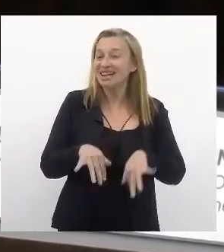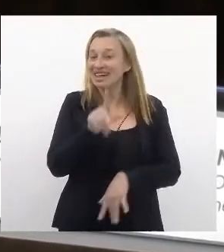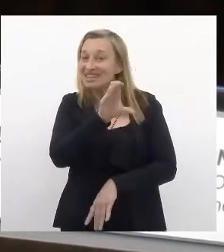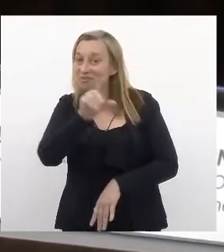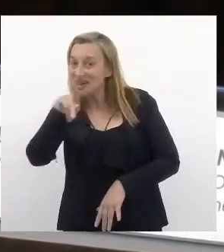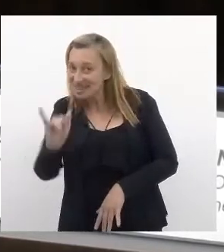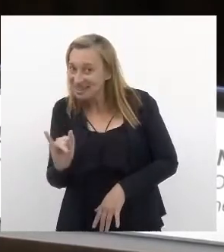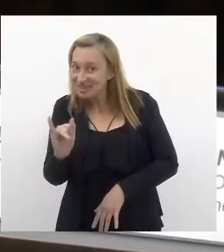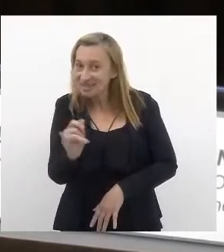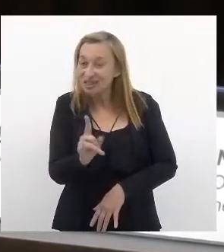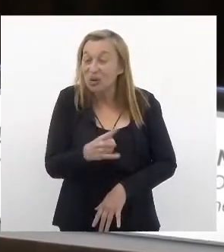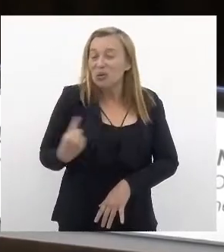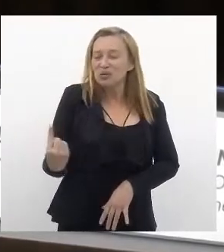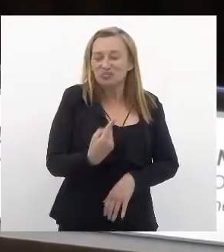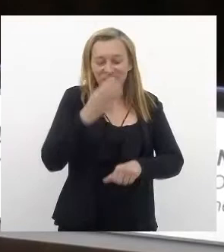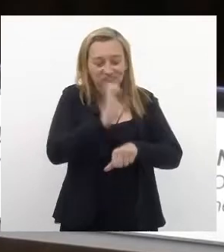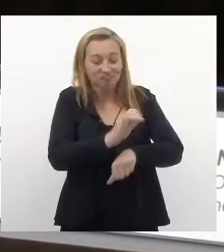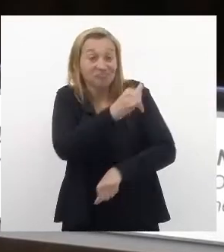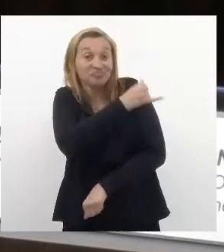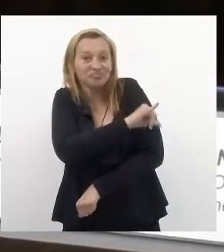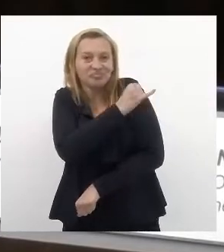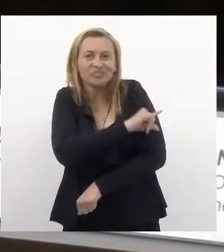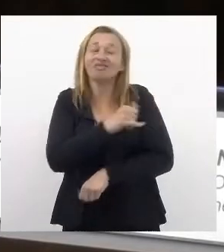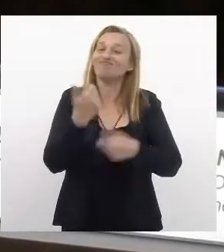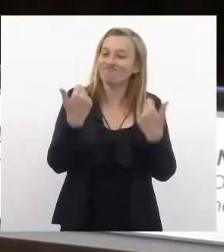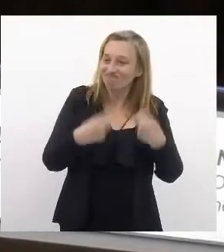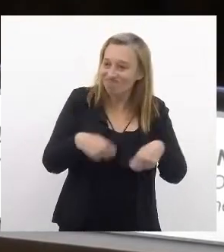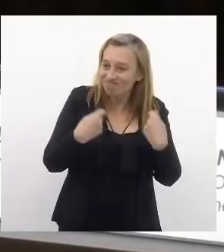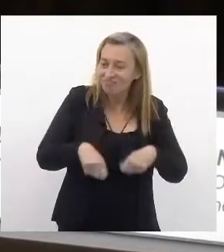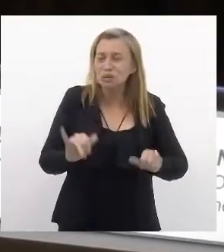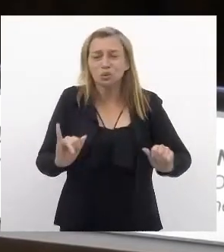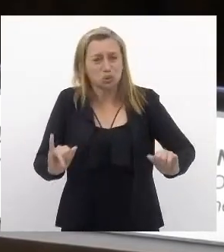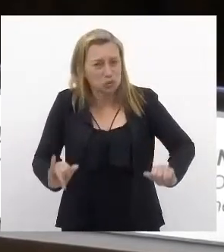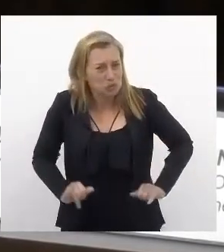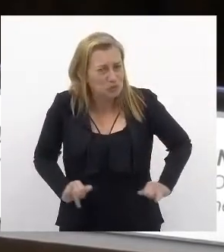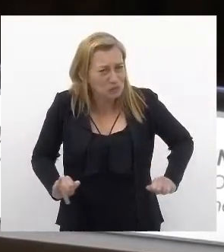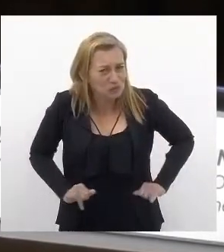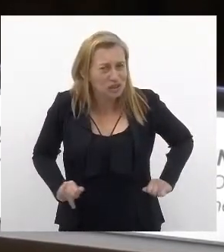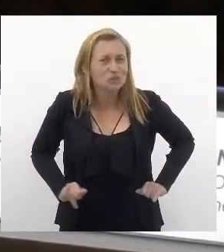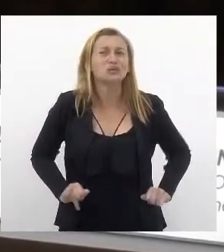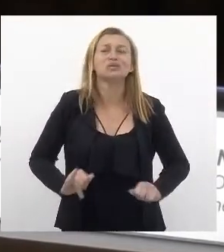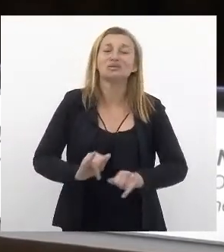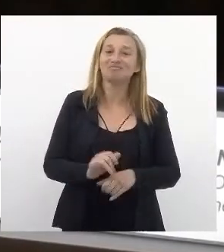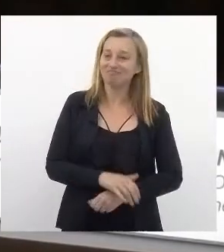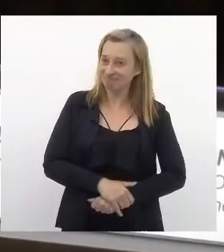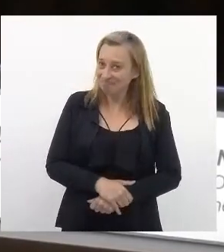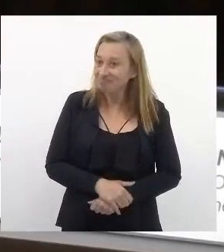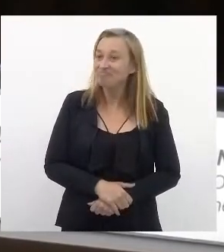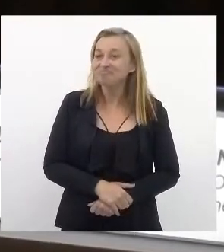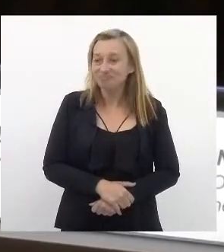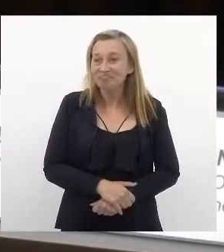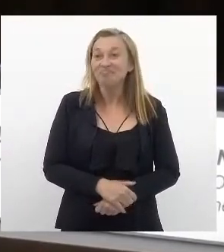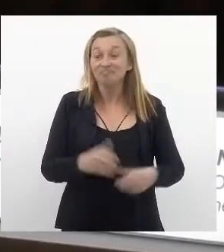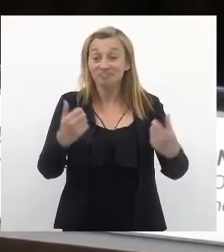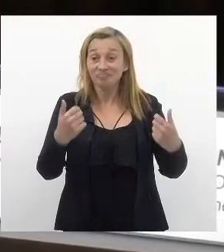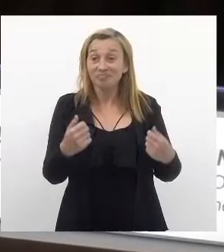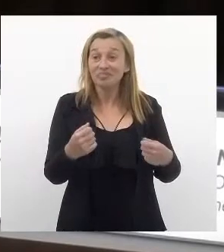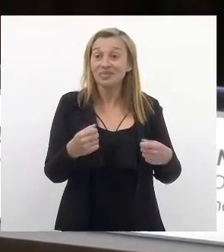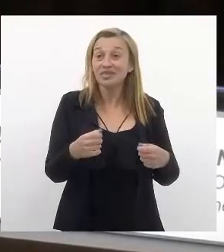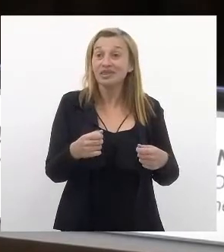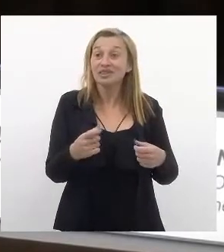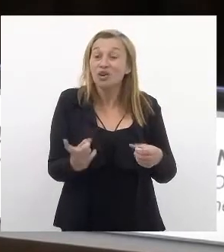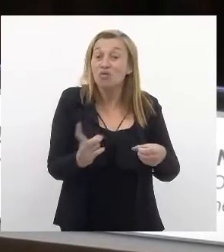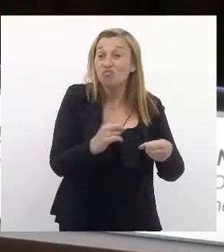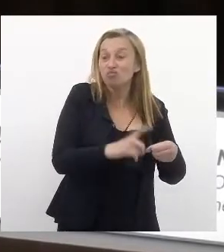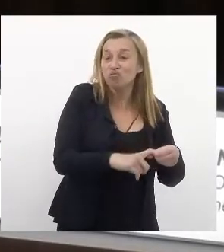CPI, o nosso estado do Rio de Janeiro, tão carente, tão sofrido, deverá ter ressarcido aos seus